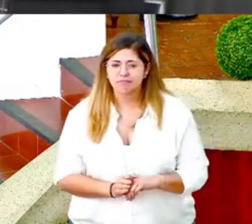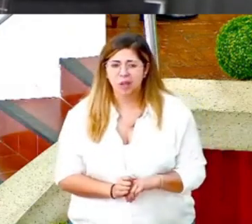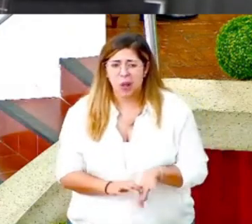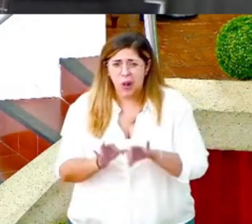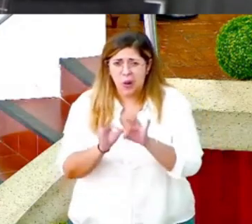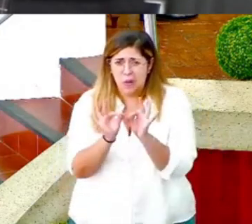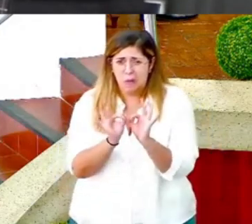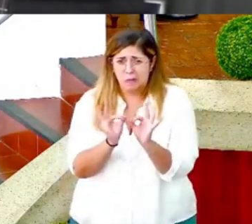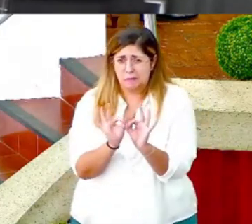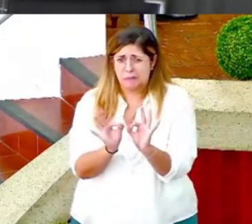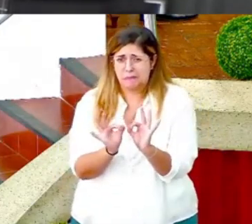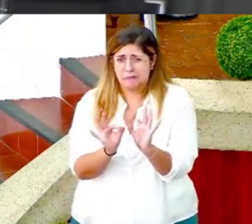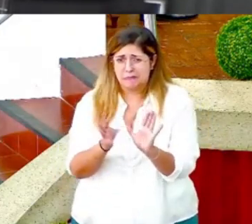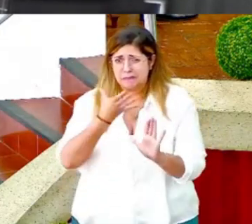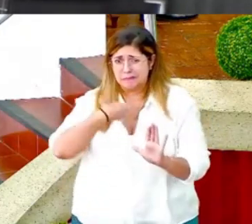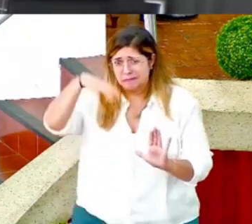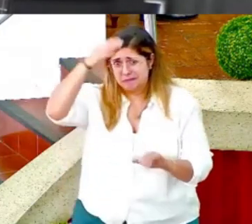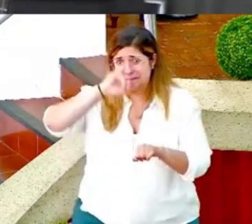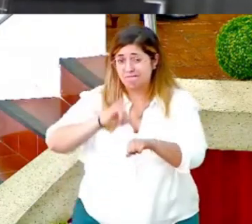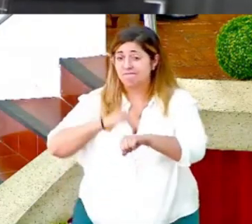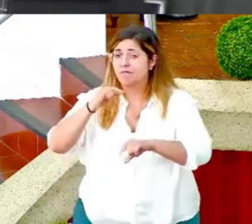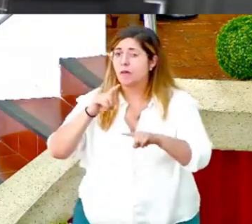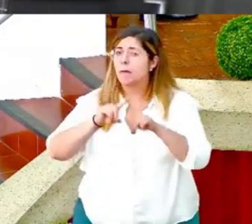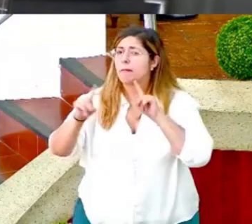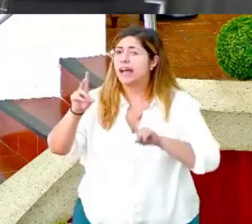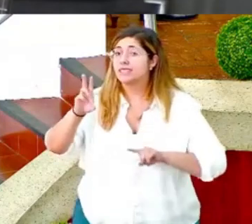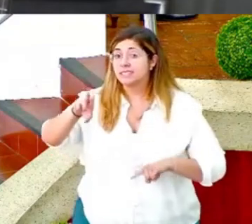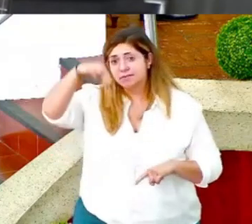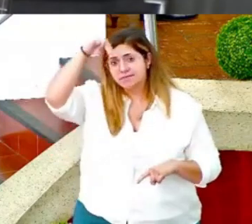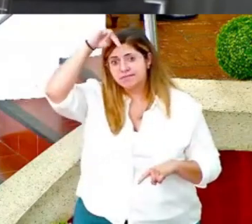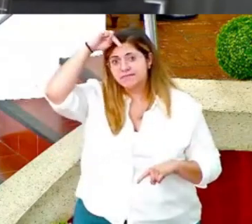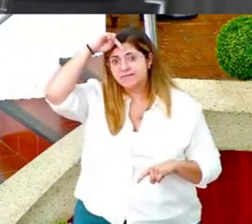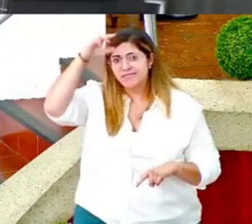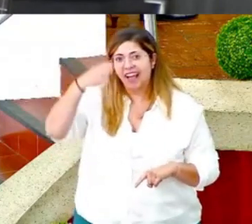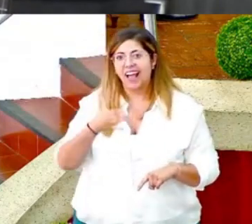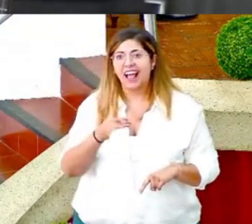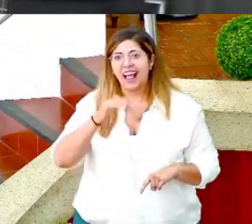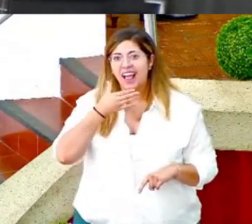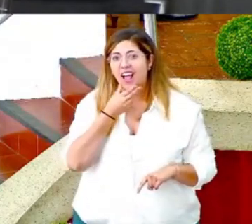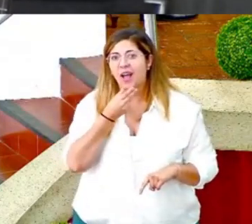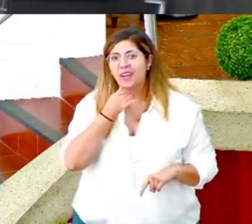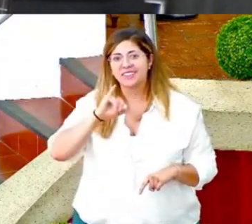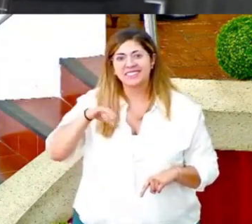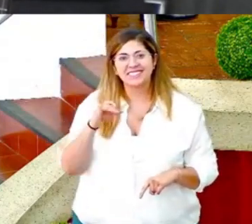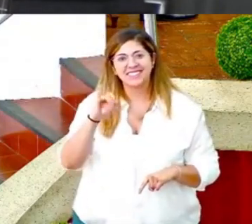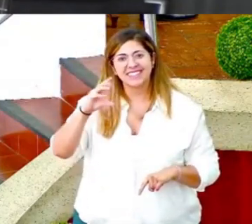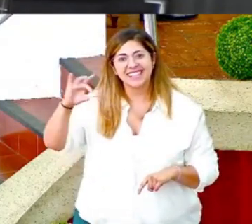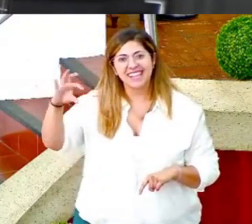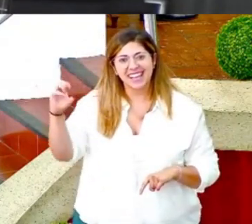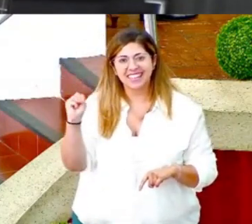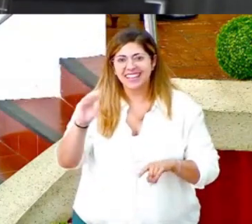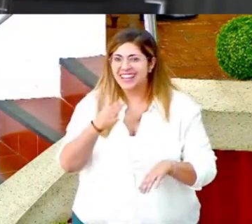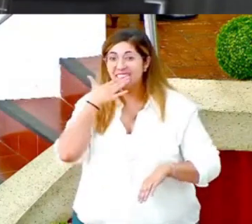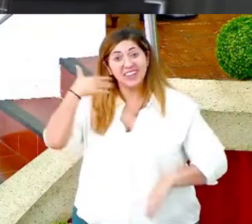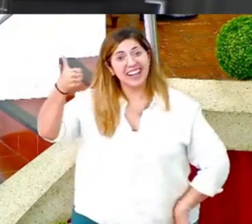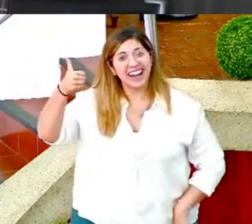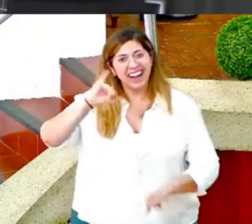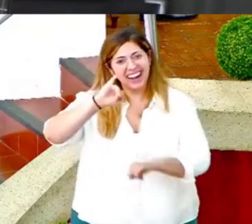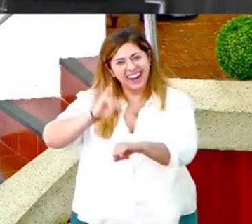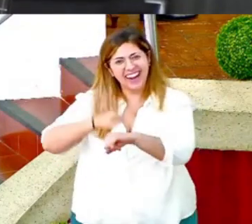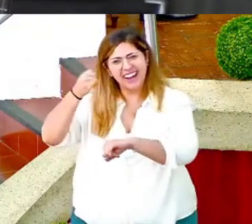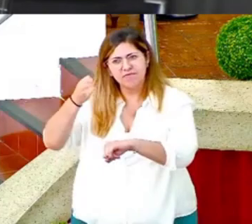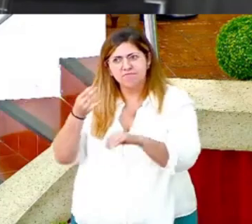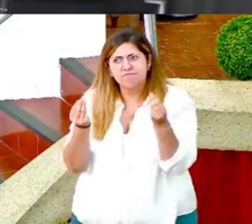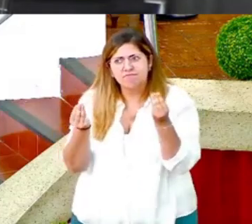de Judá, mas o seu neto é o melhor rei de Judá. Como é que pode uma coisa dessa, né? Como